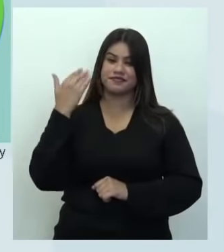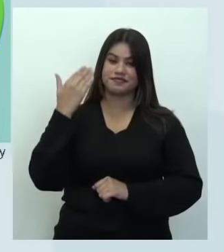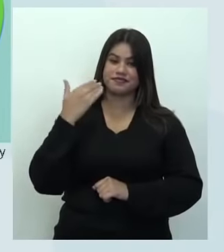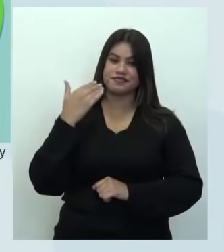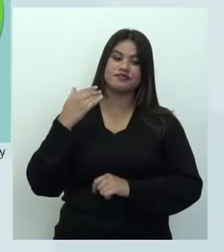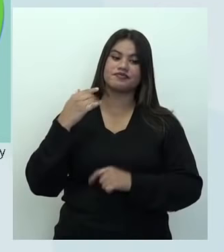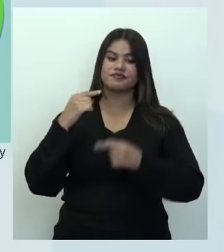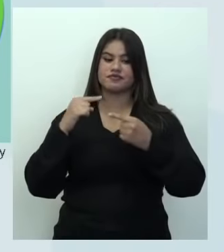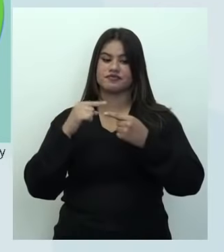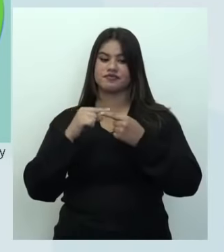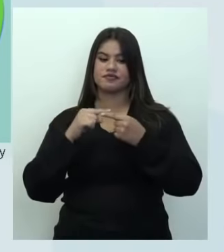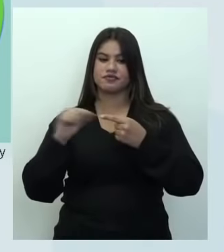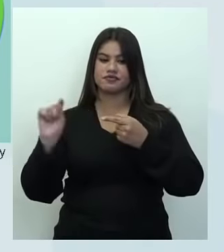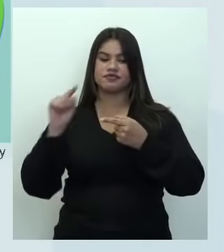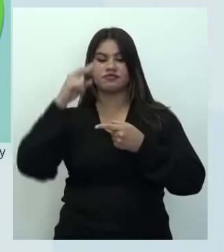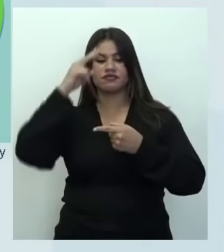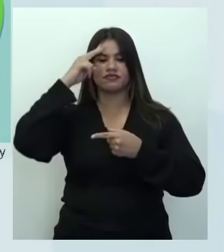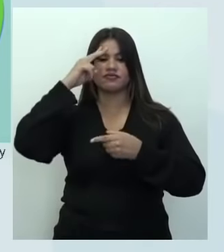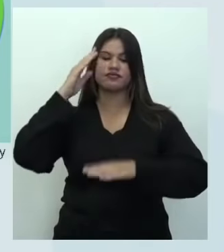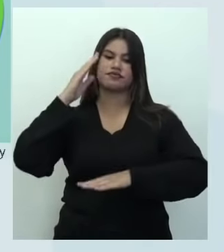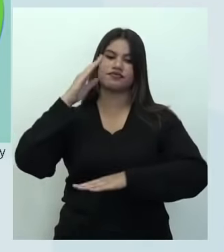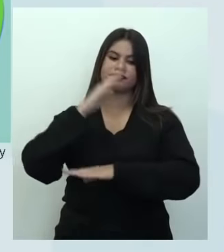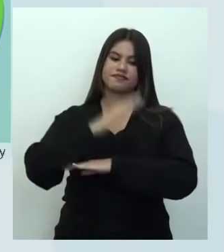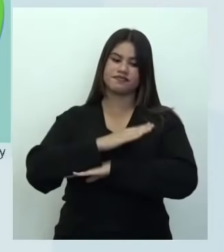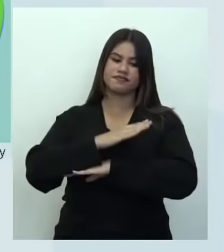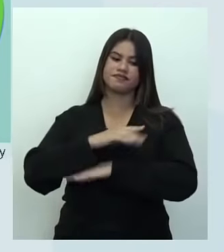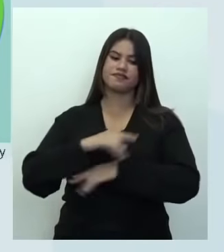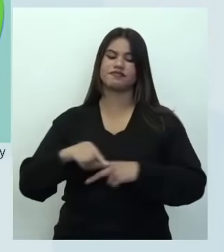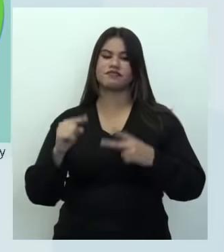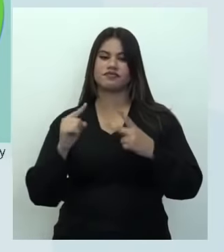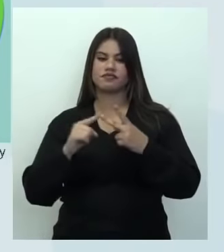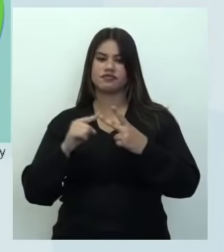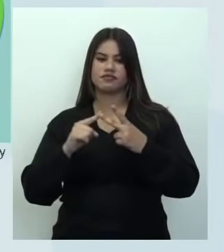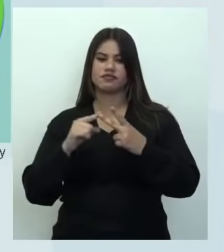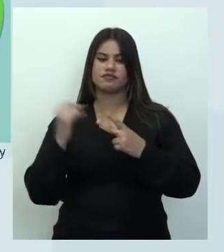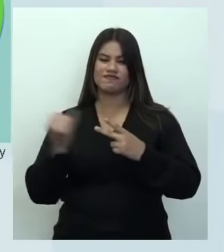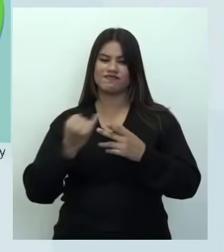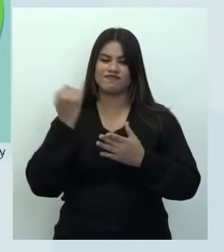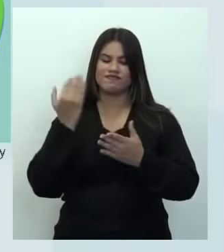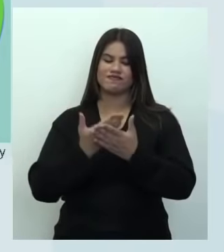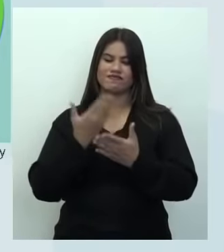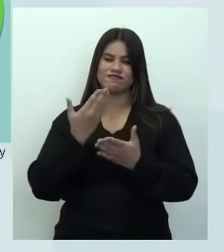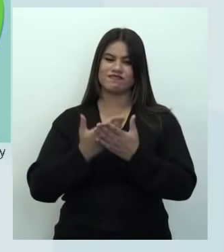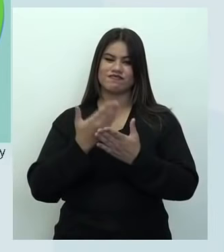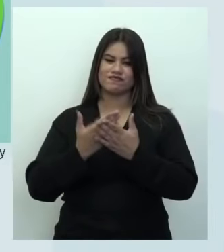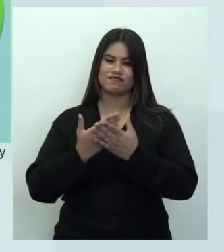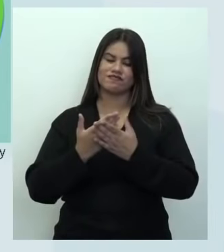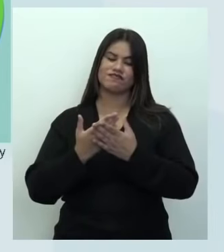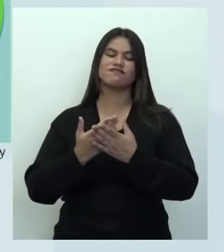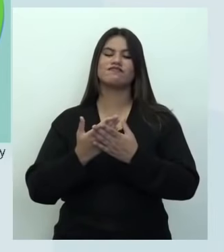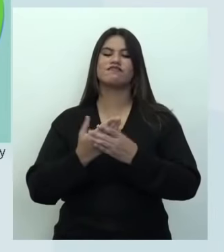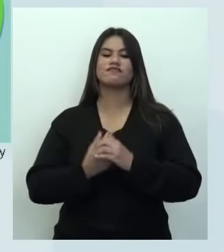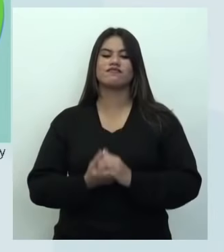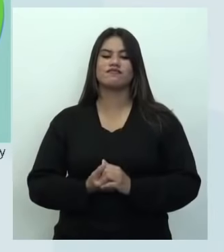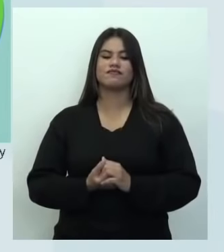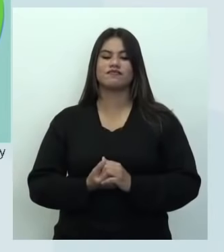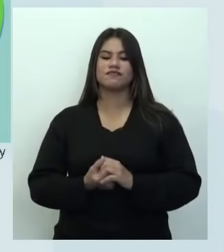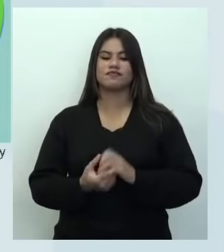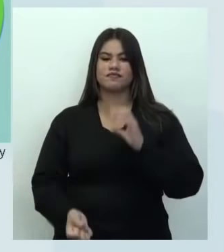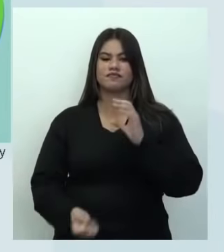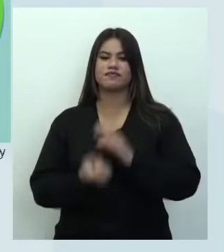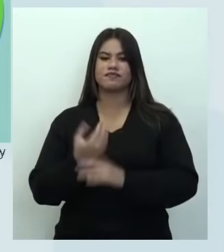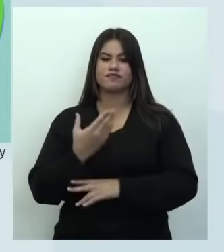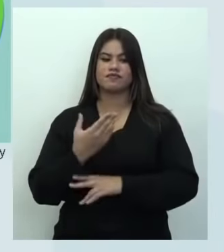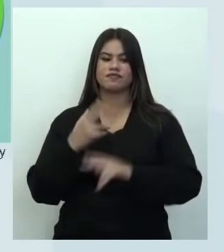da cartografia, a importância do estudo, né, cartográfico, o surgimento do